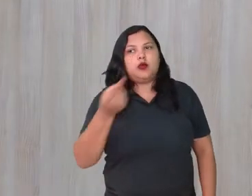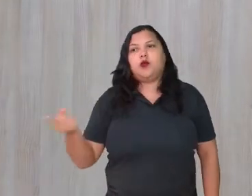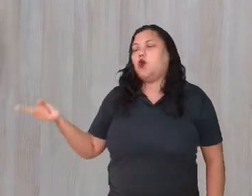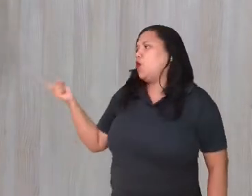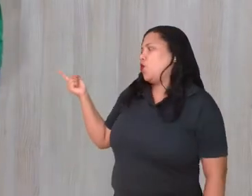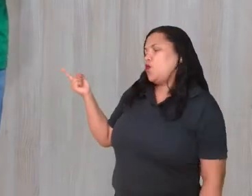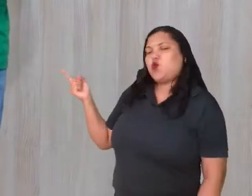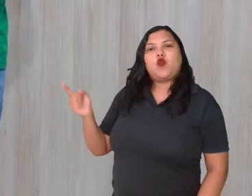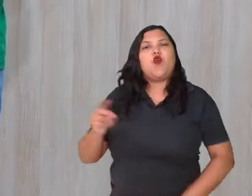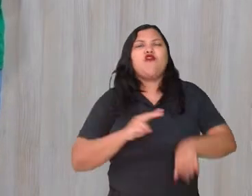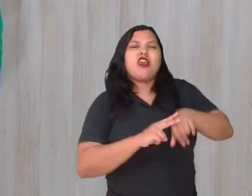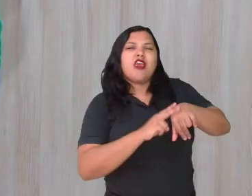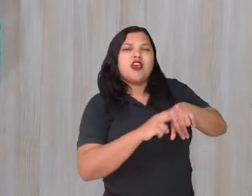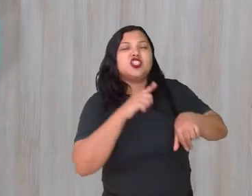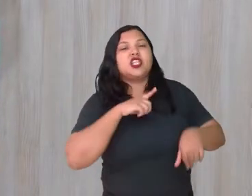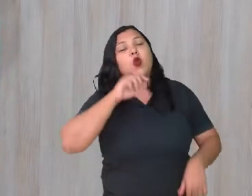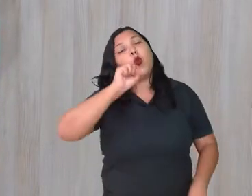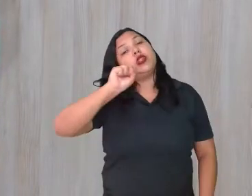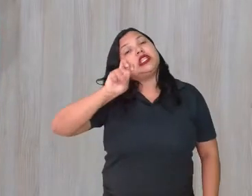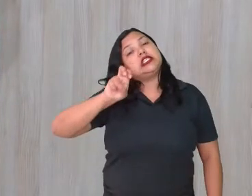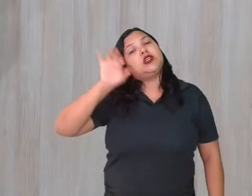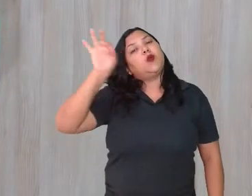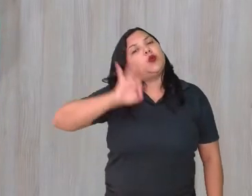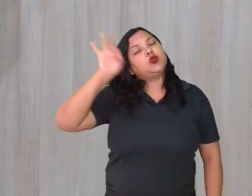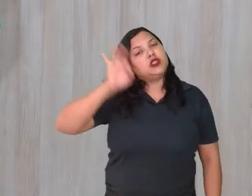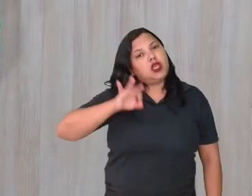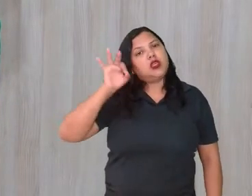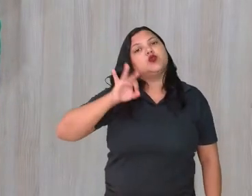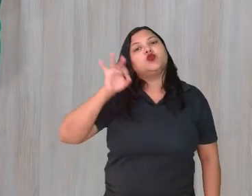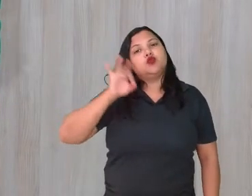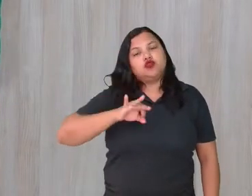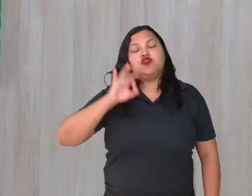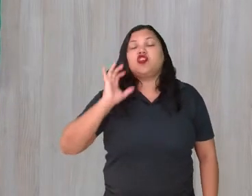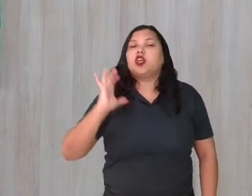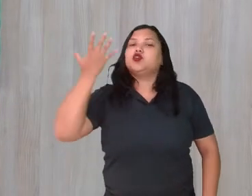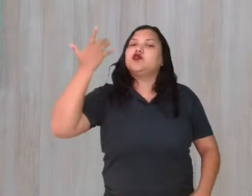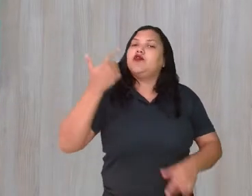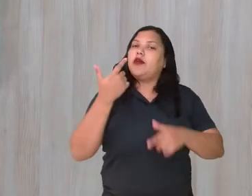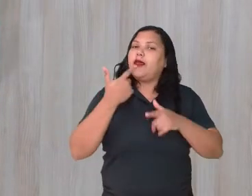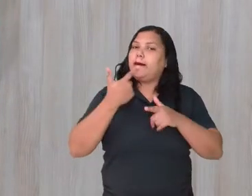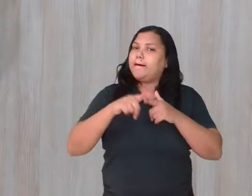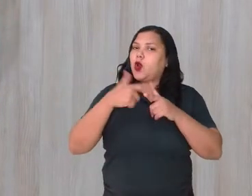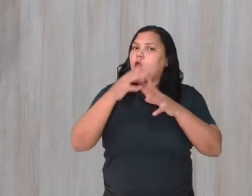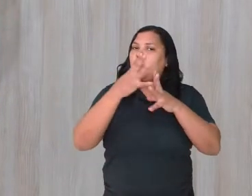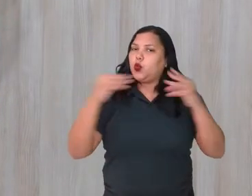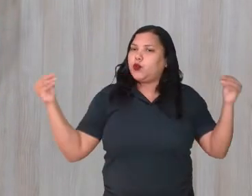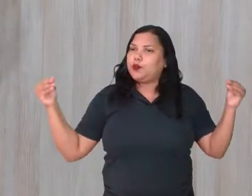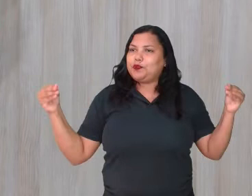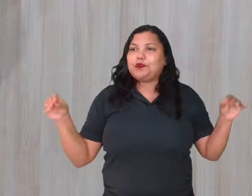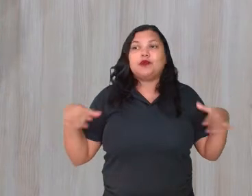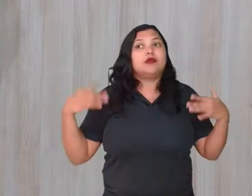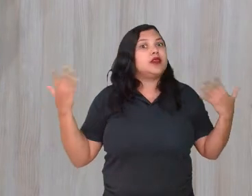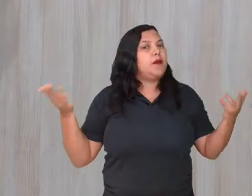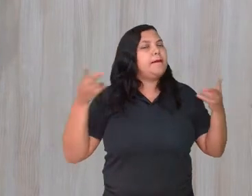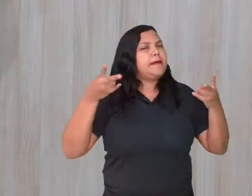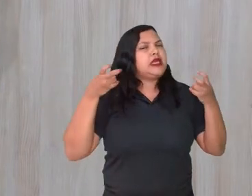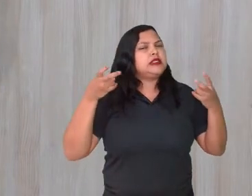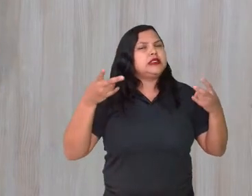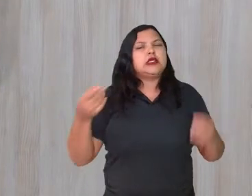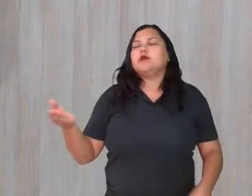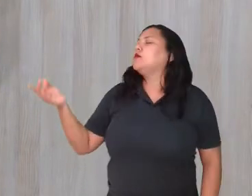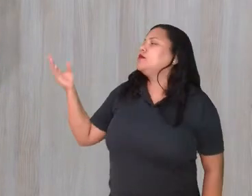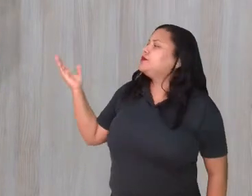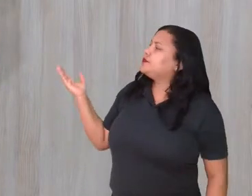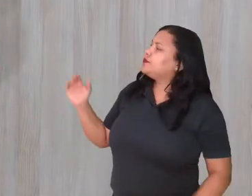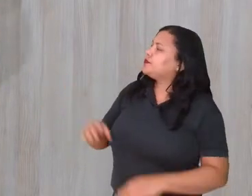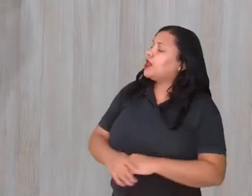daqui, teria 85% de chance de resolver aquela situação. Então percebe que os medicamentos